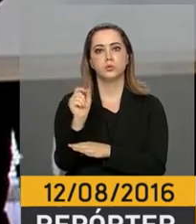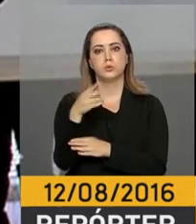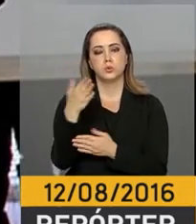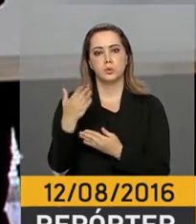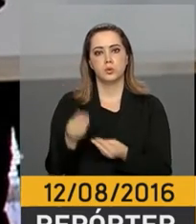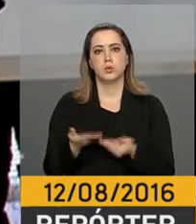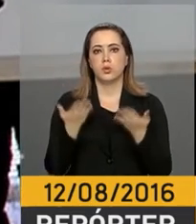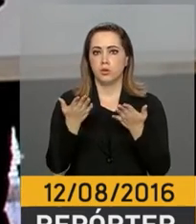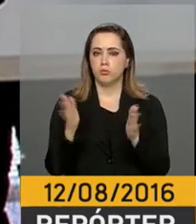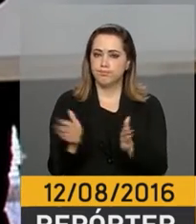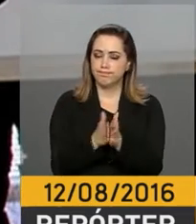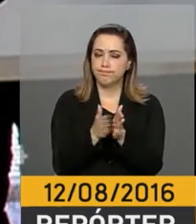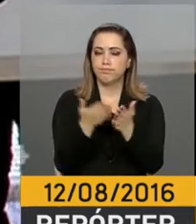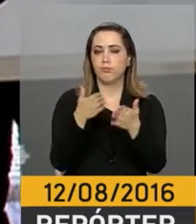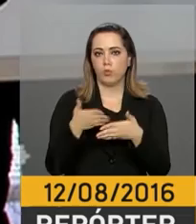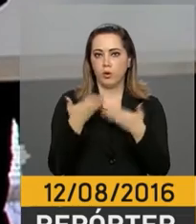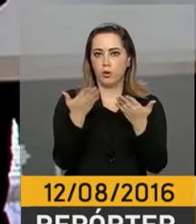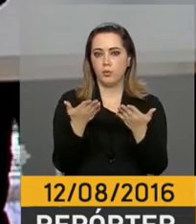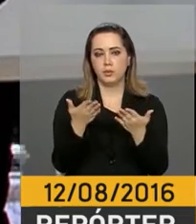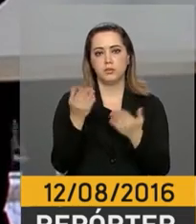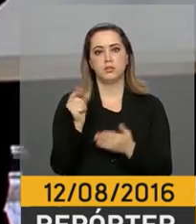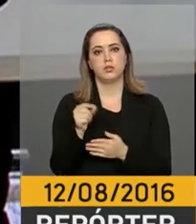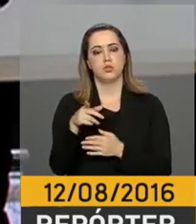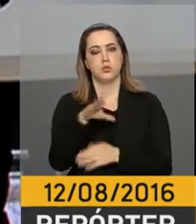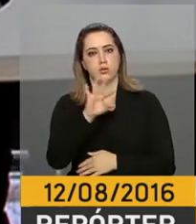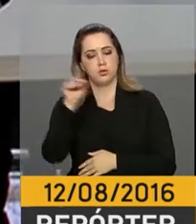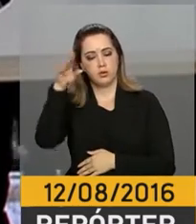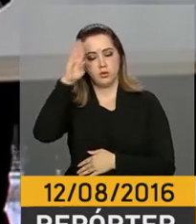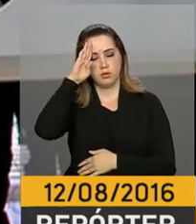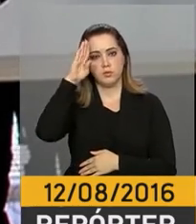e a todos aqueles que trabalham nisso. E